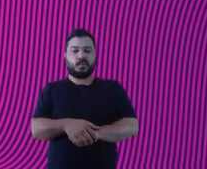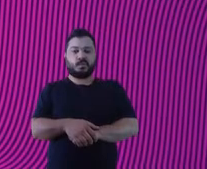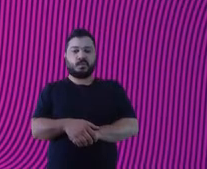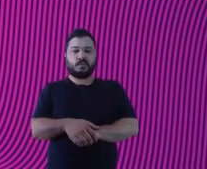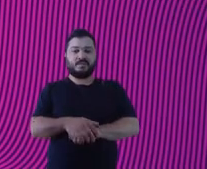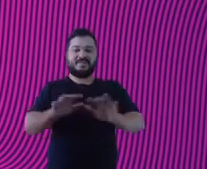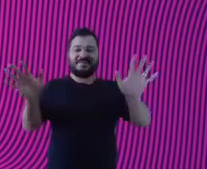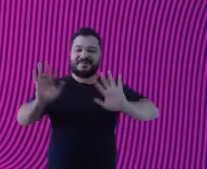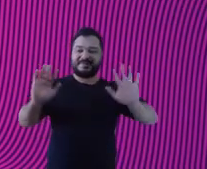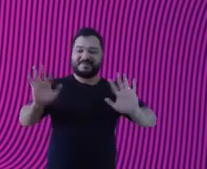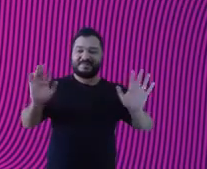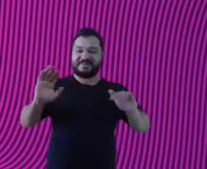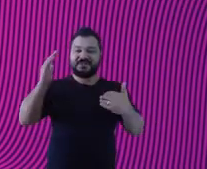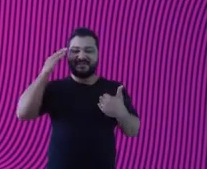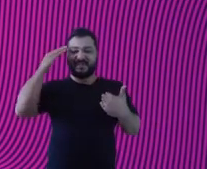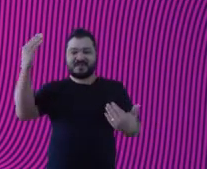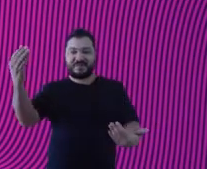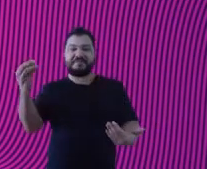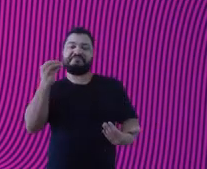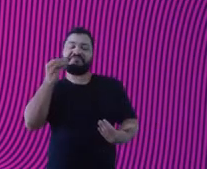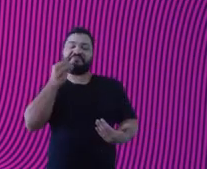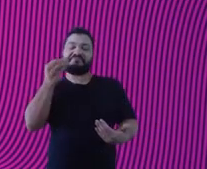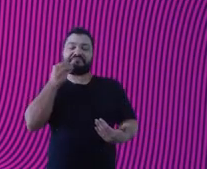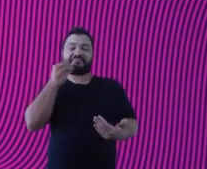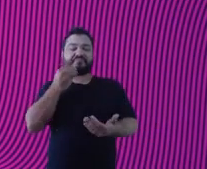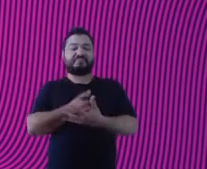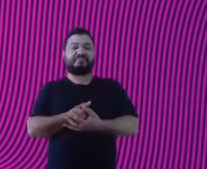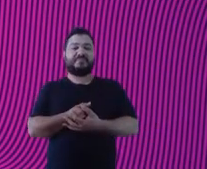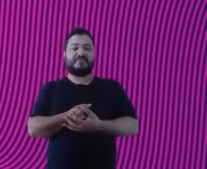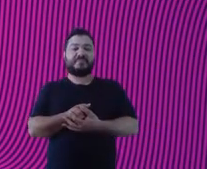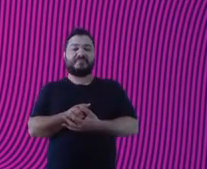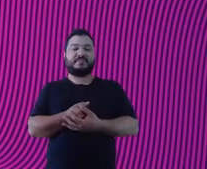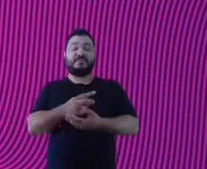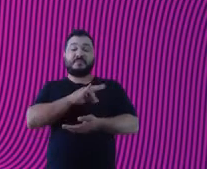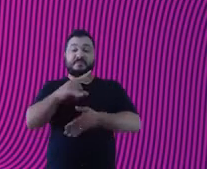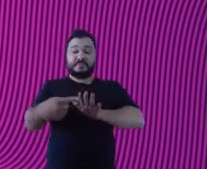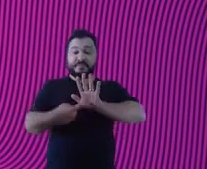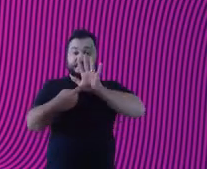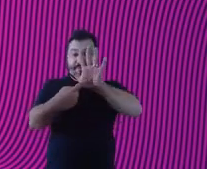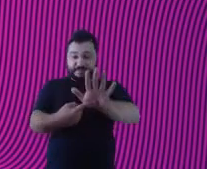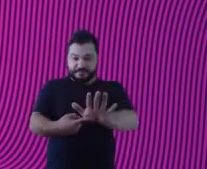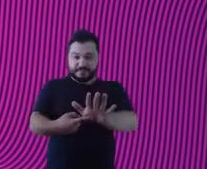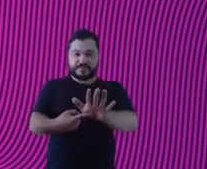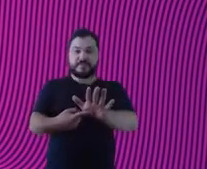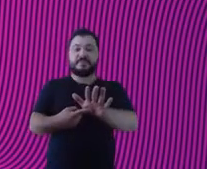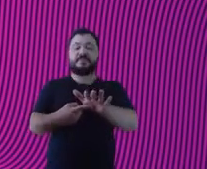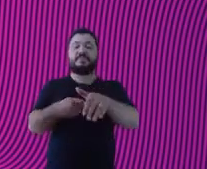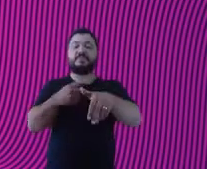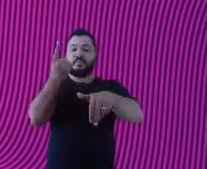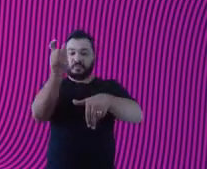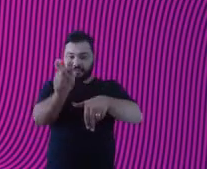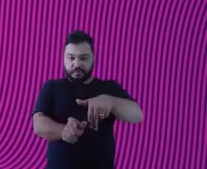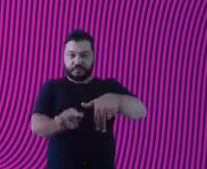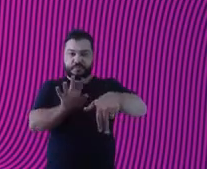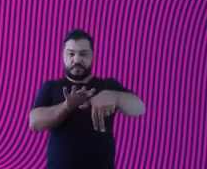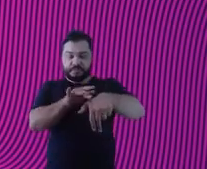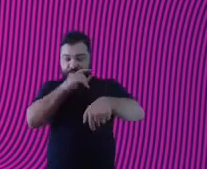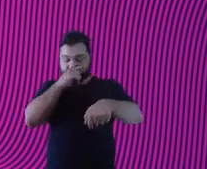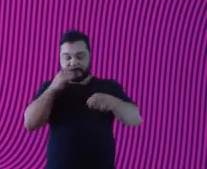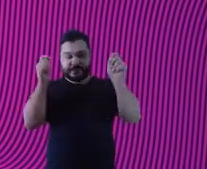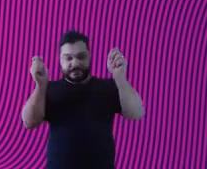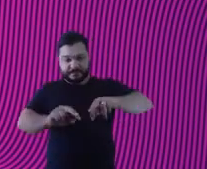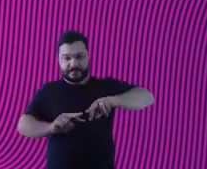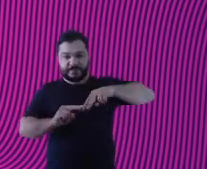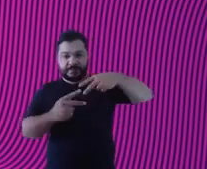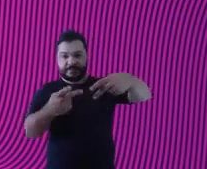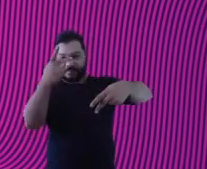Tudo bem, muito obrigada pela oportunidade. Eu vou apresentar um caso clínico de um paciente elegível a transplante autólogo